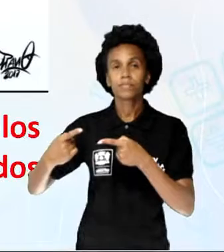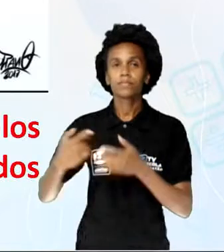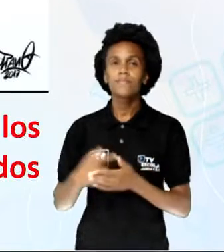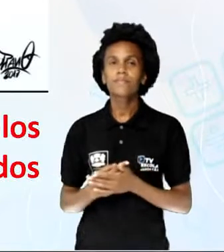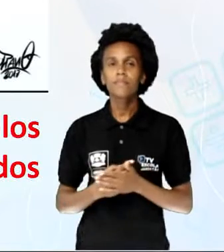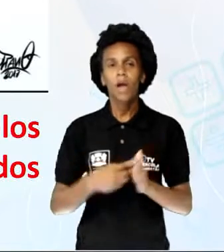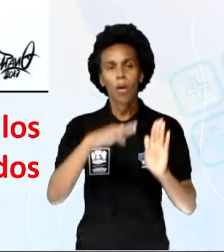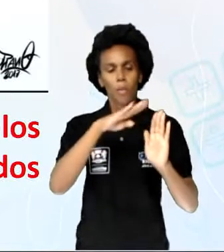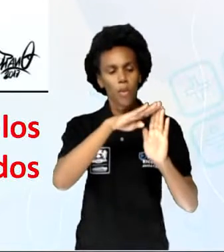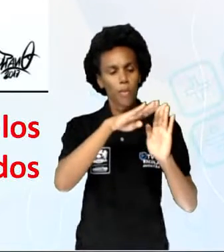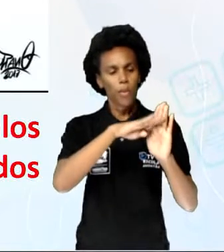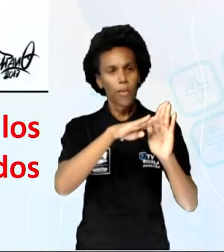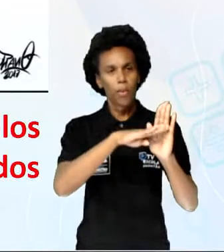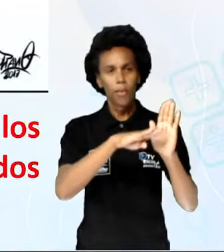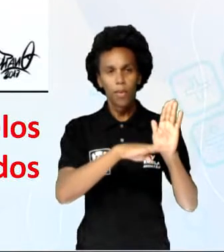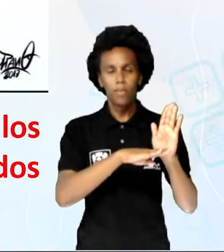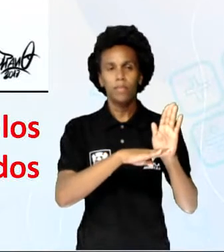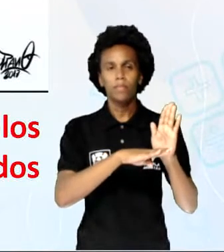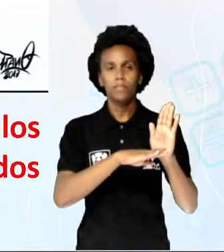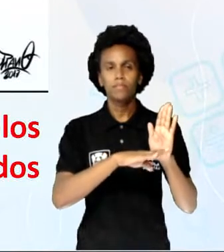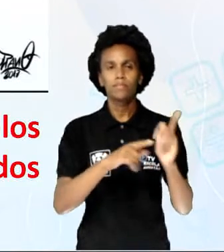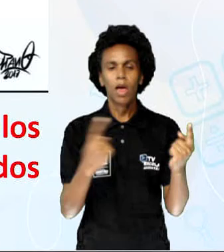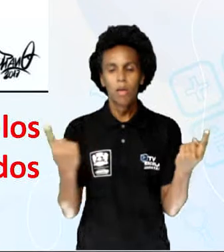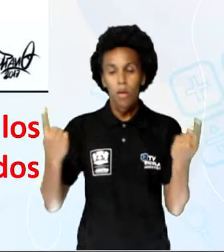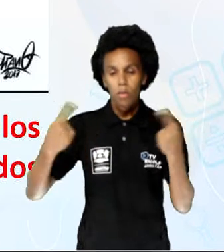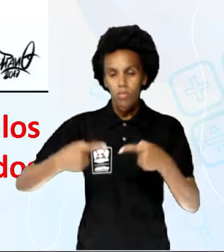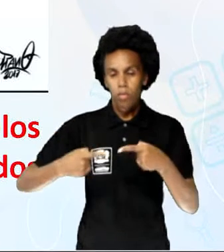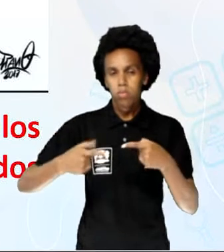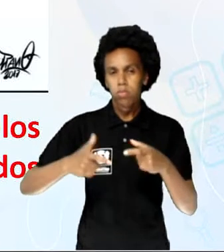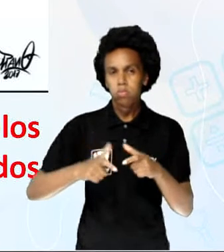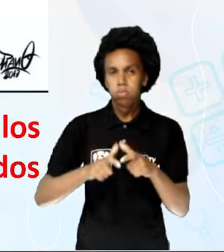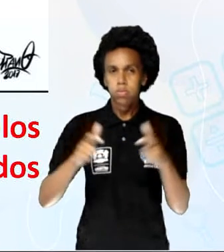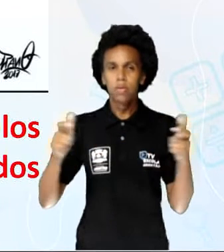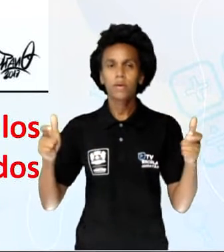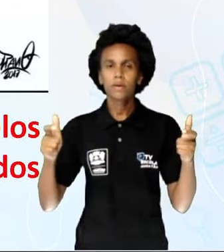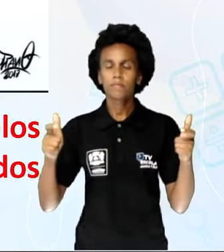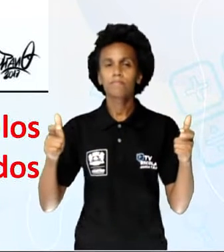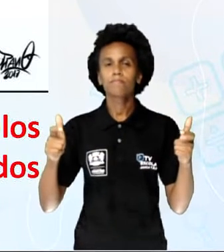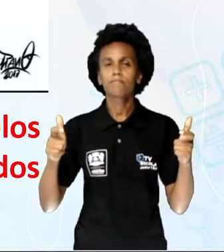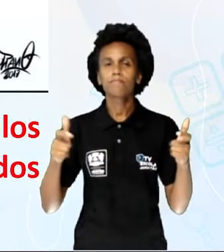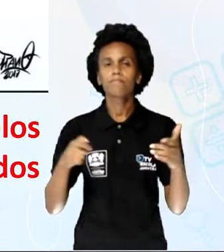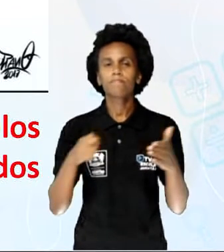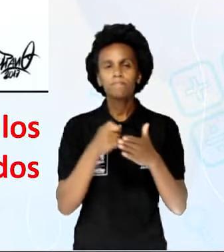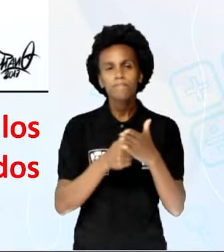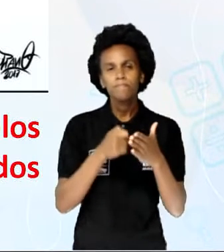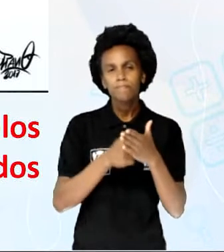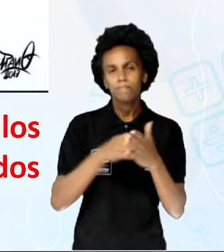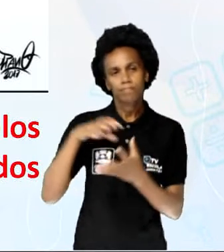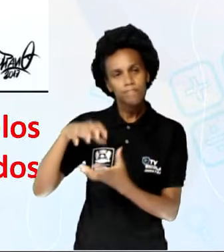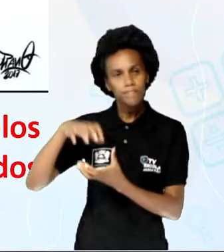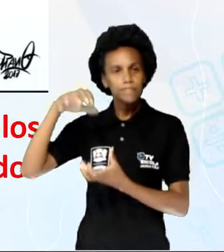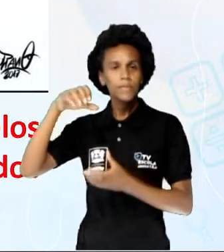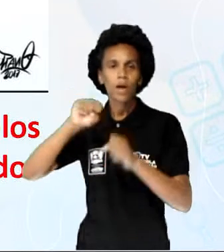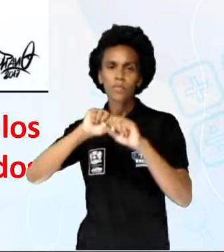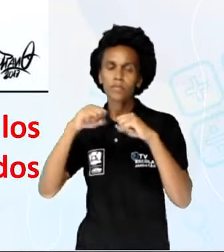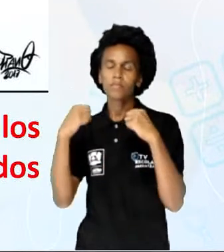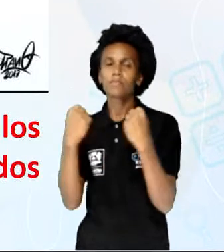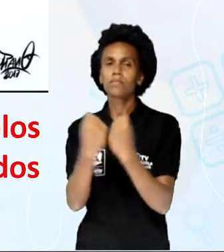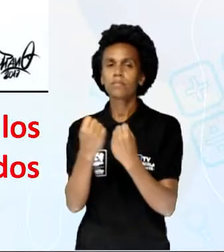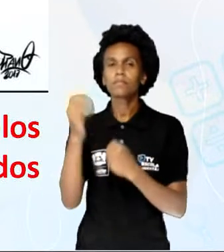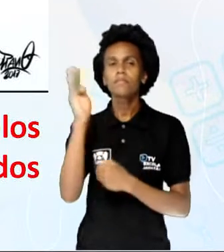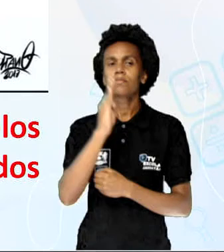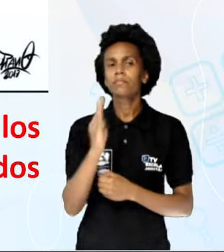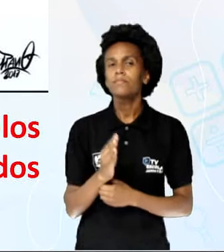Liste 5 grandes desafios enfrentados pelos idosos na sociedade brasileira E junto dos